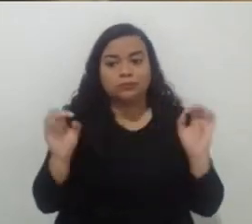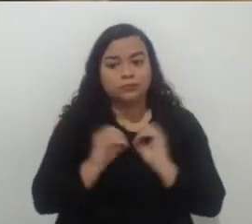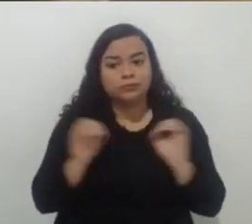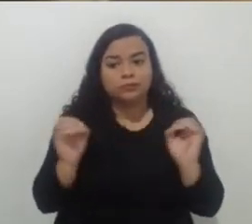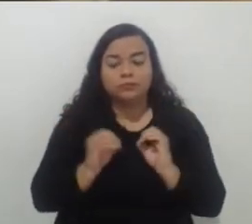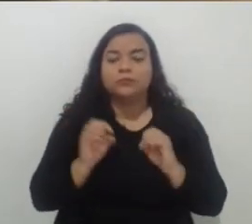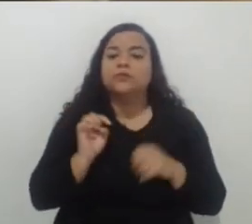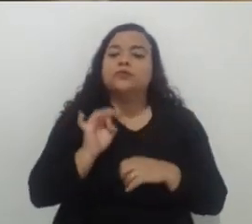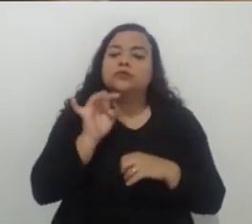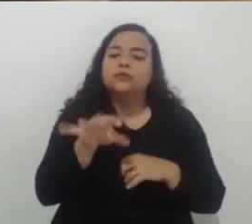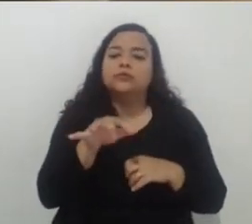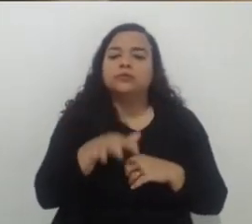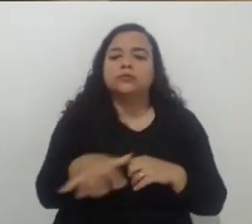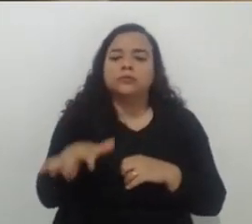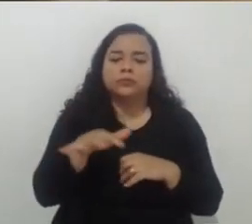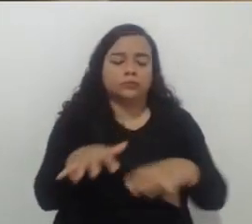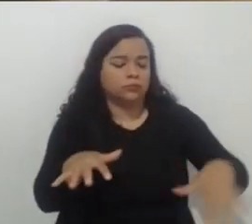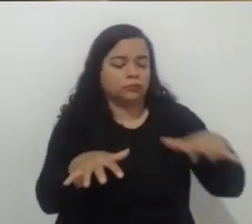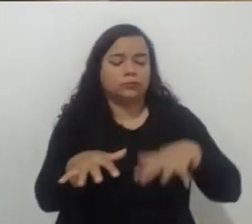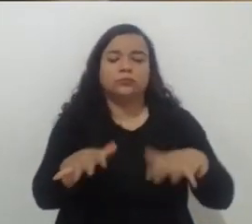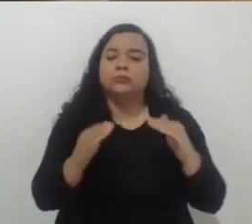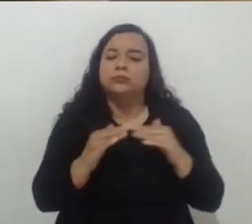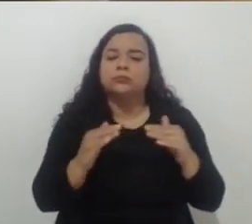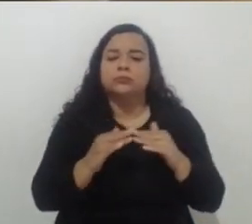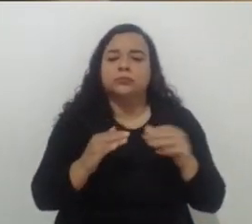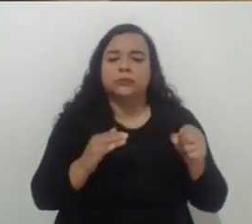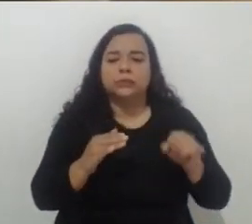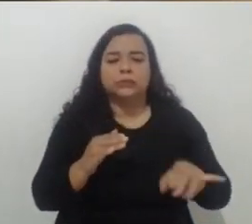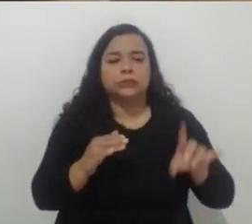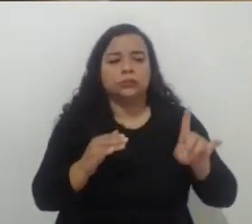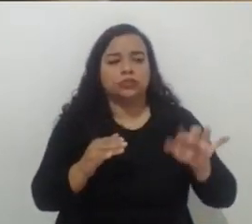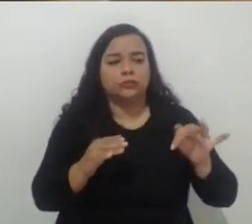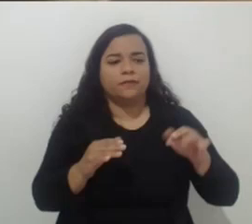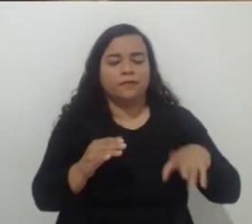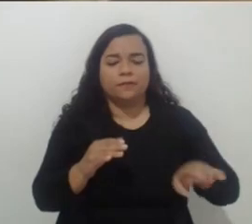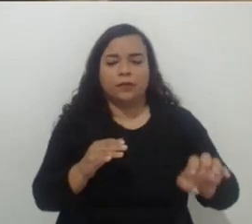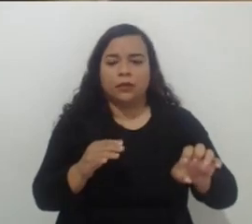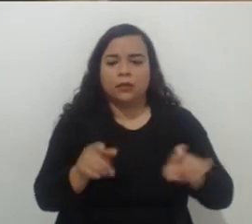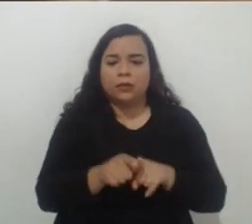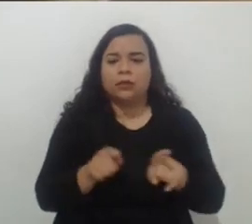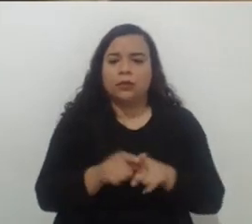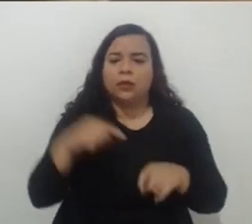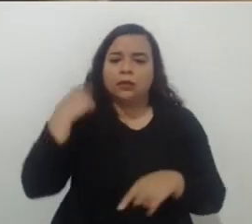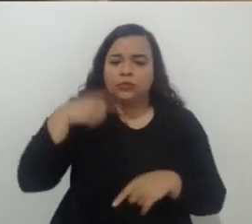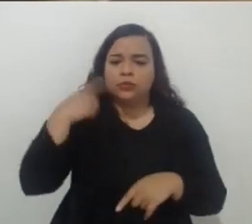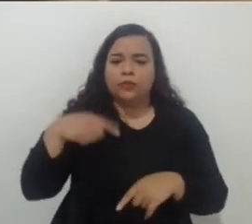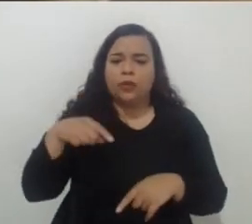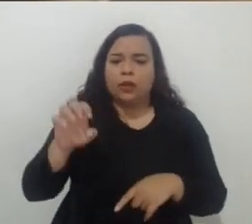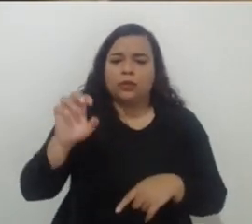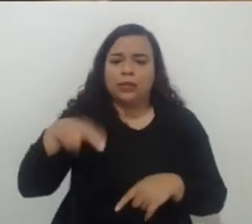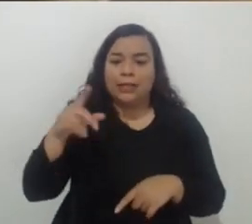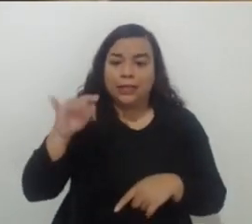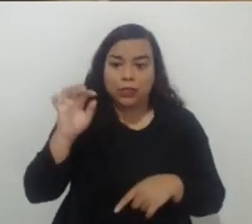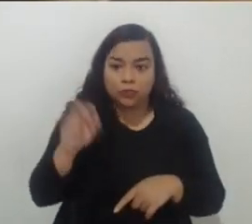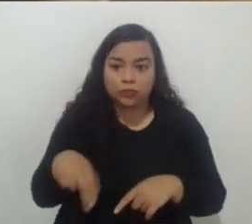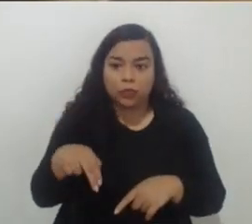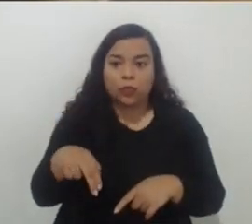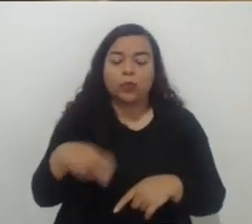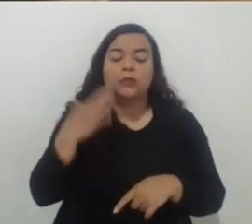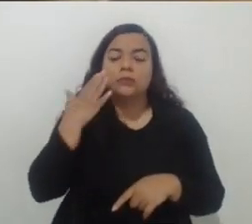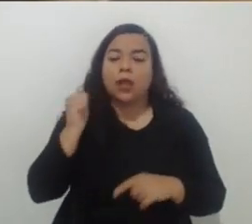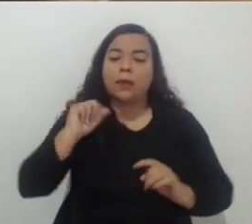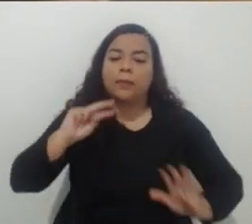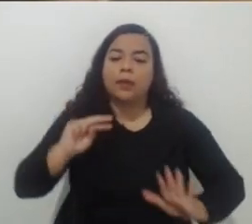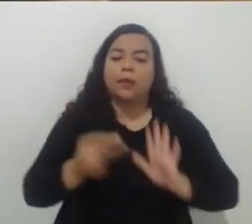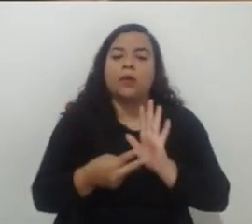apenas as partes, Sindiferne e advogado, leia-se Enilton Batista da Trindade, reconhecem que, com a celebração